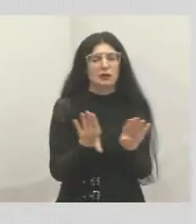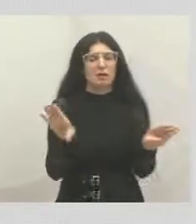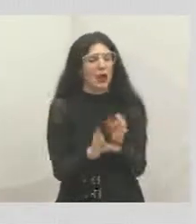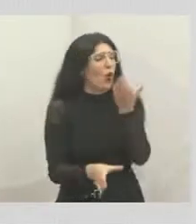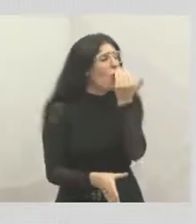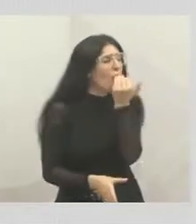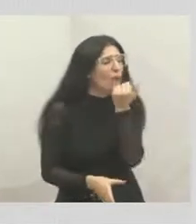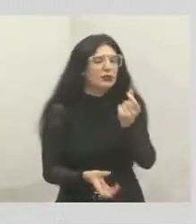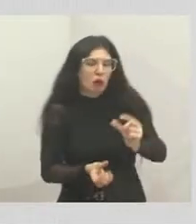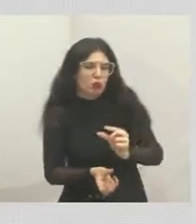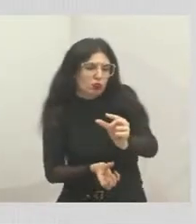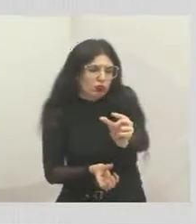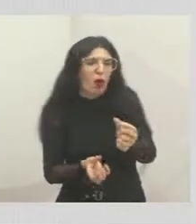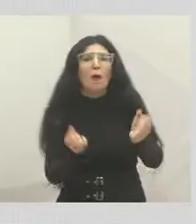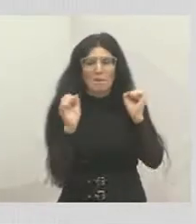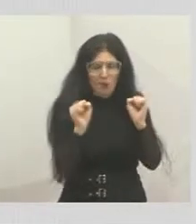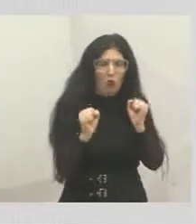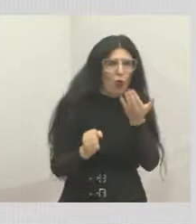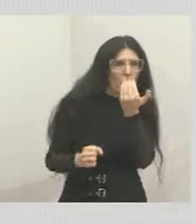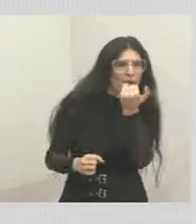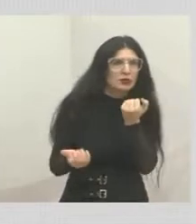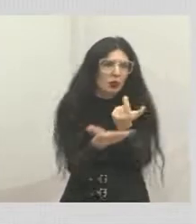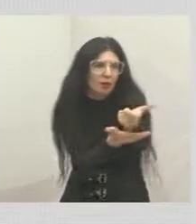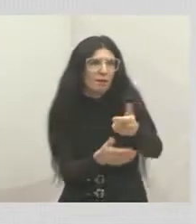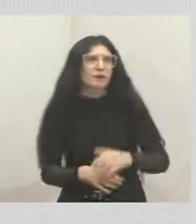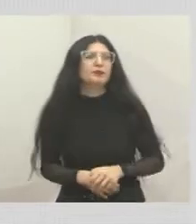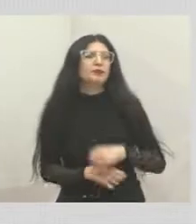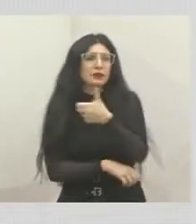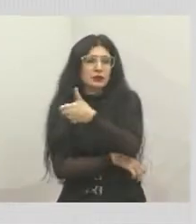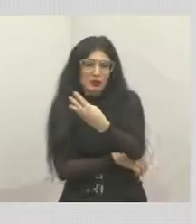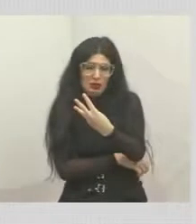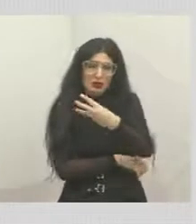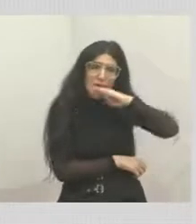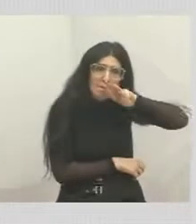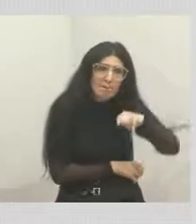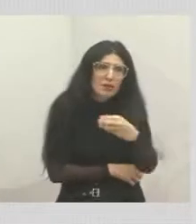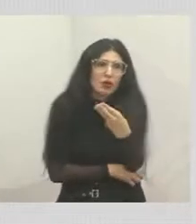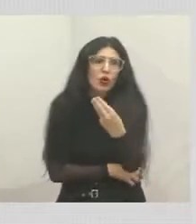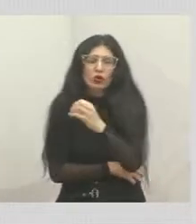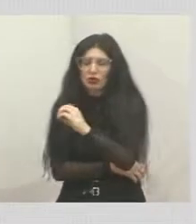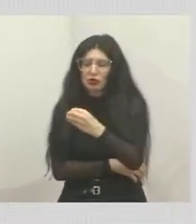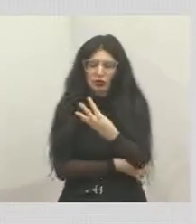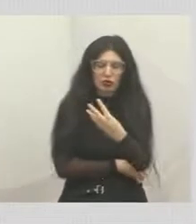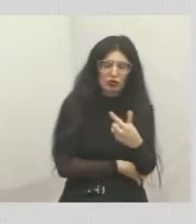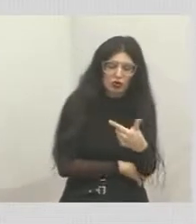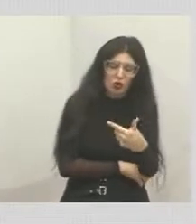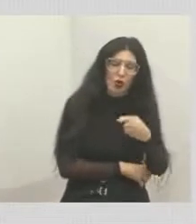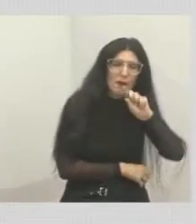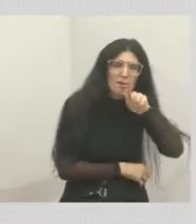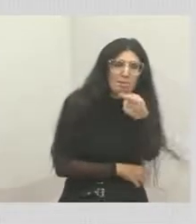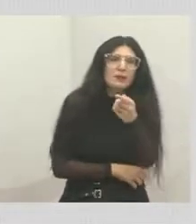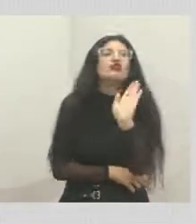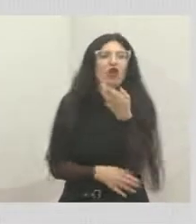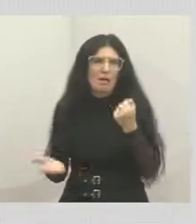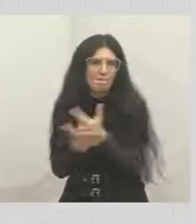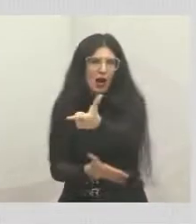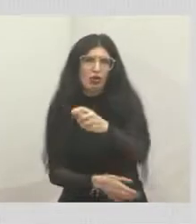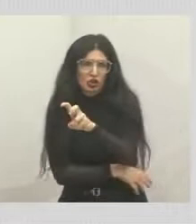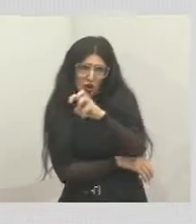meta orçada anual de 13.042.000, na qual foi liquidada até o segundo quadrimestre,